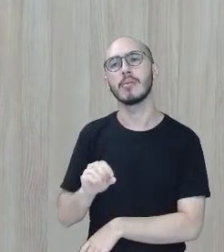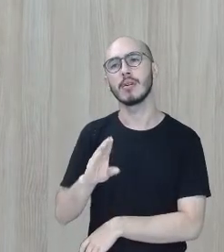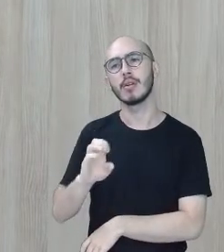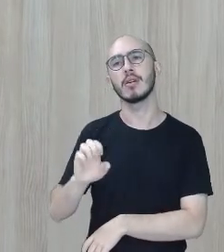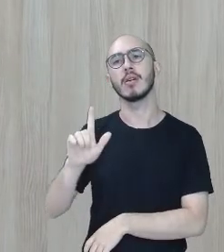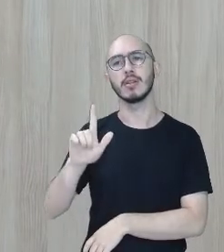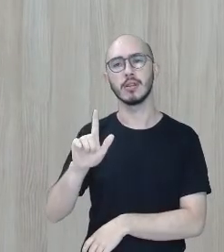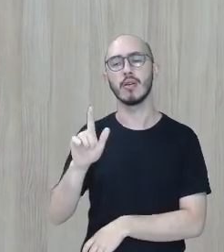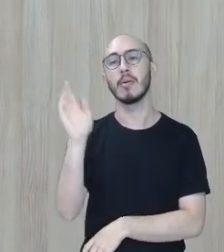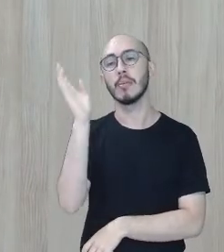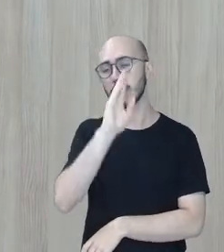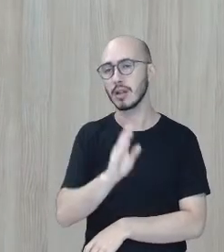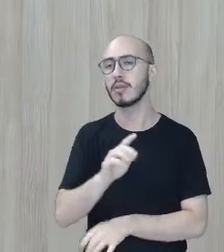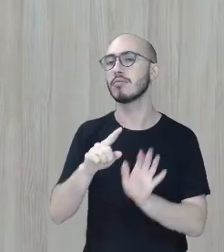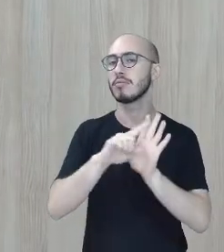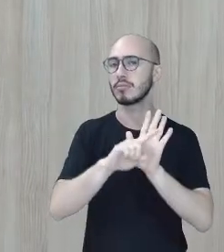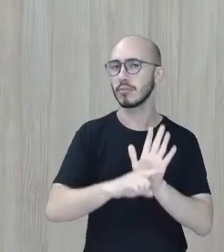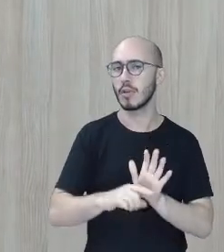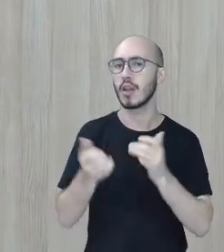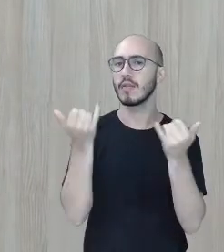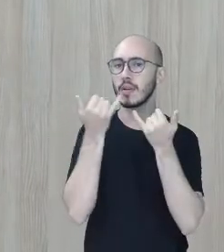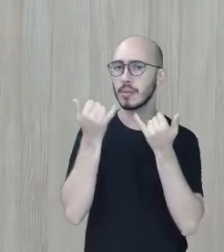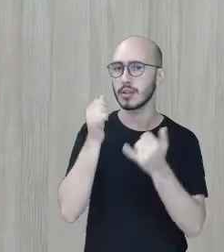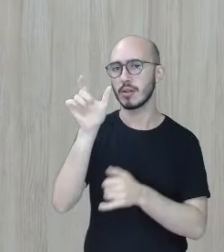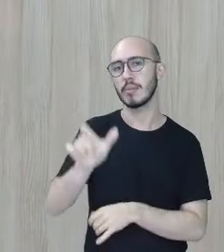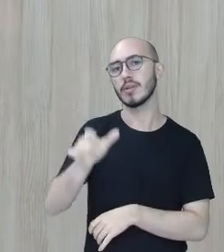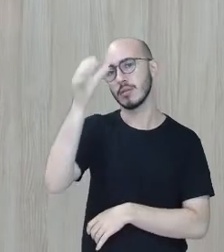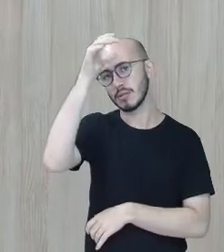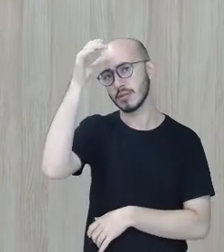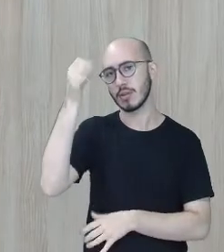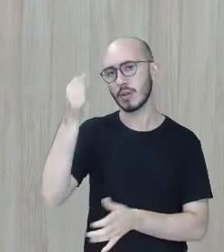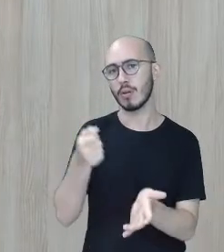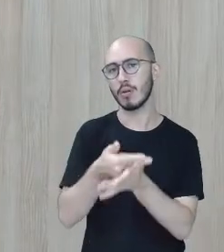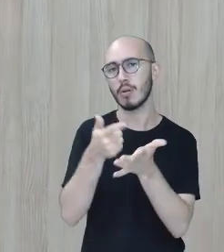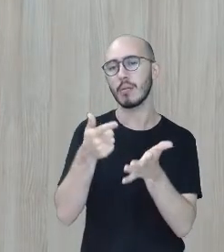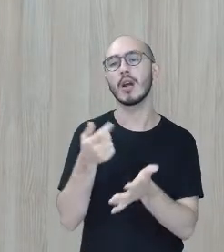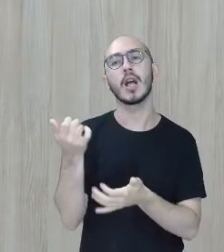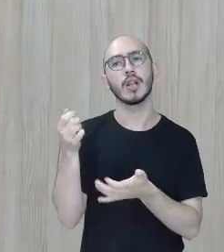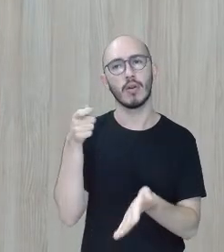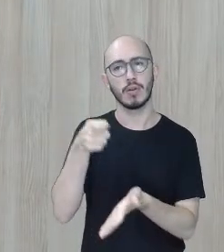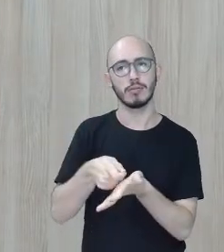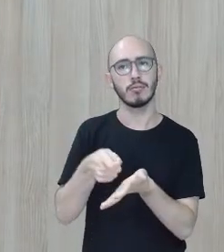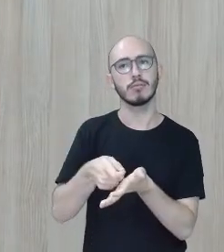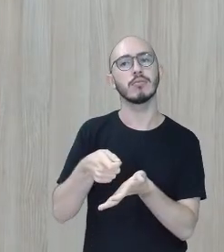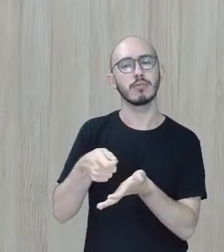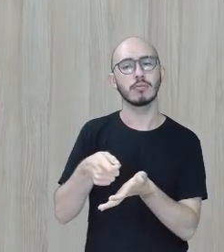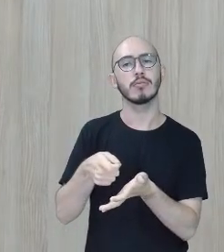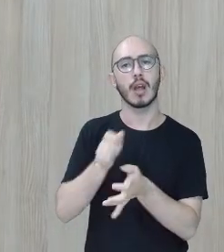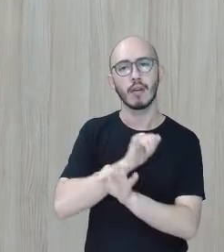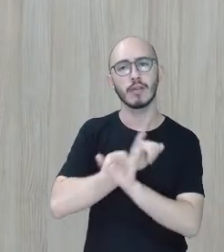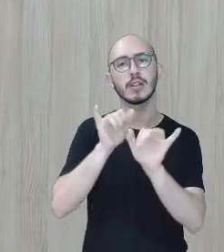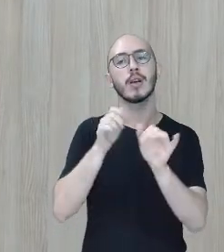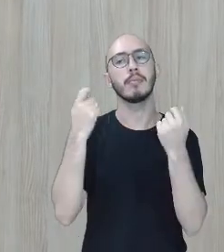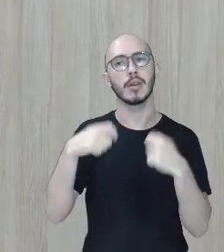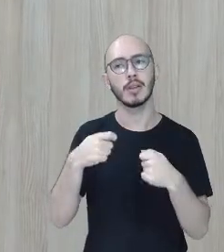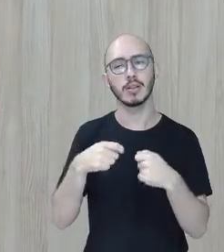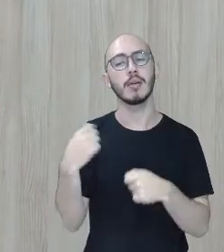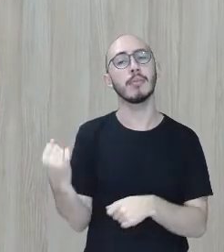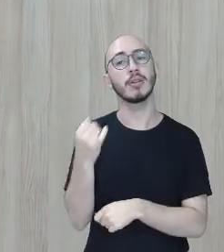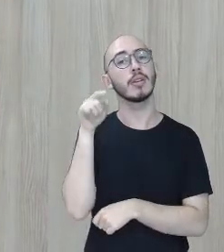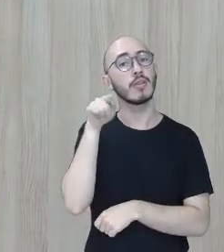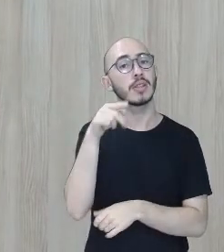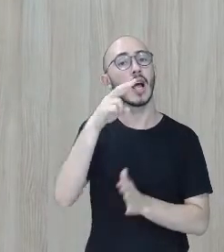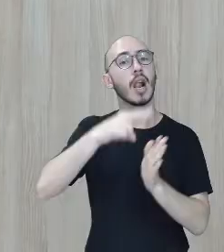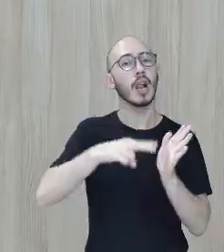programa brasileiro realmente de informação ao consumidor. Tem a obrigação de informar ao consumidor. E é importante que você